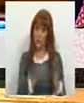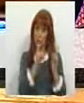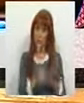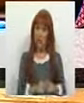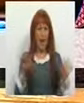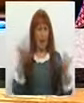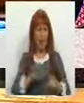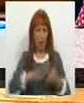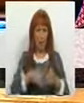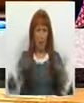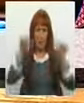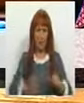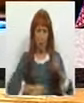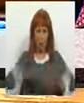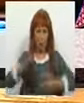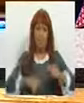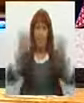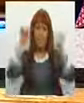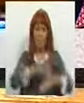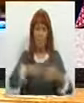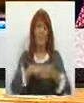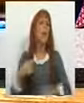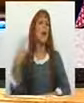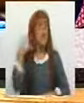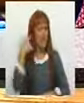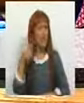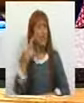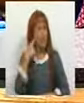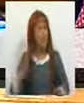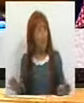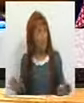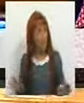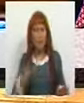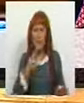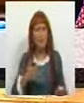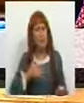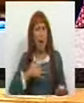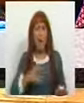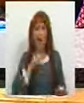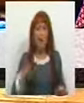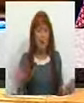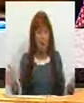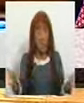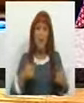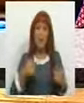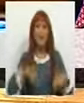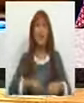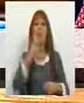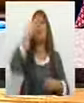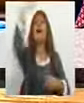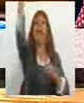É mau planeamento de obra. Eu ouvi-vos com muita atenção. Percebo que não gostem das respostas, mas eu